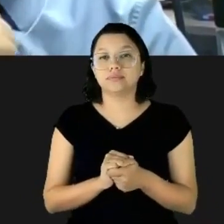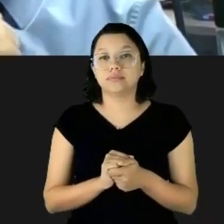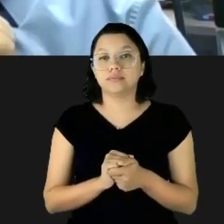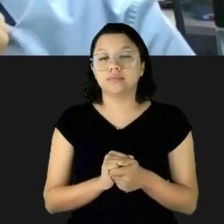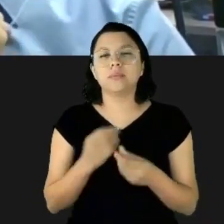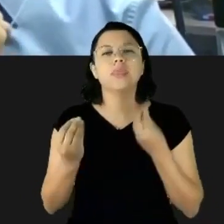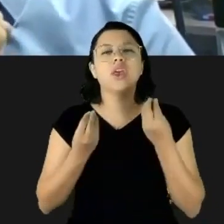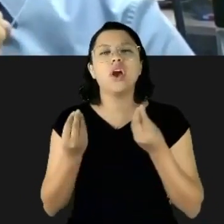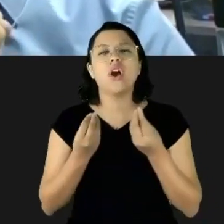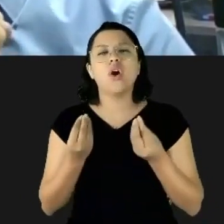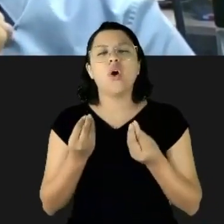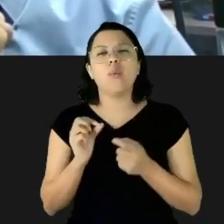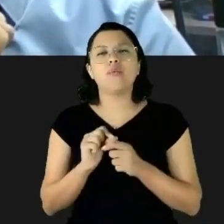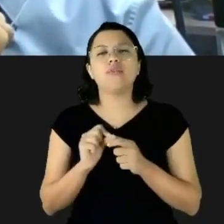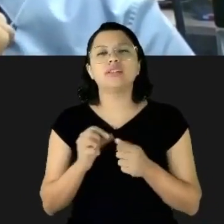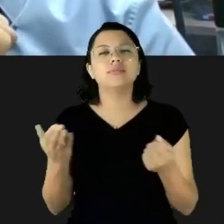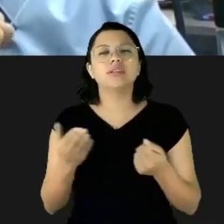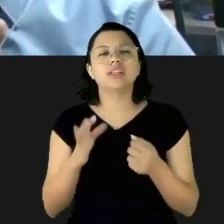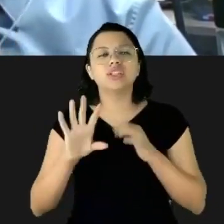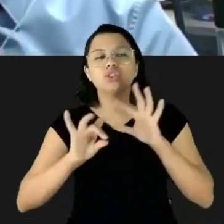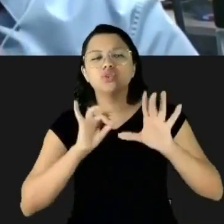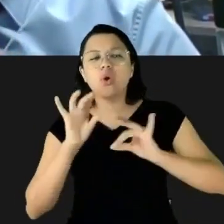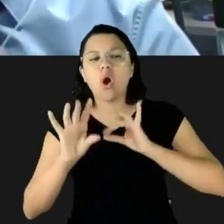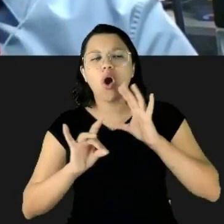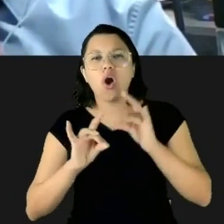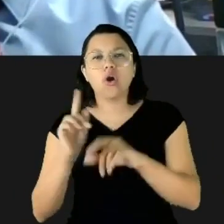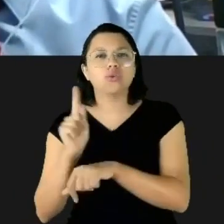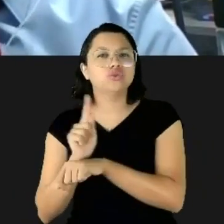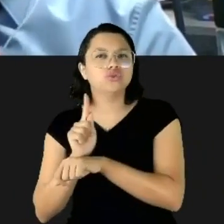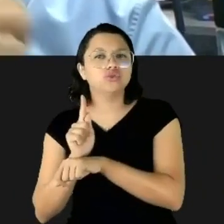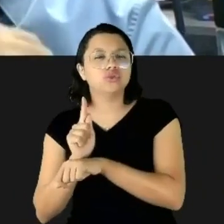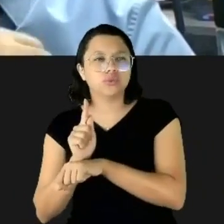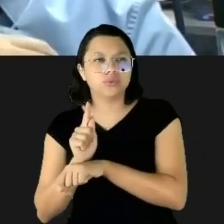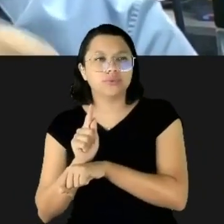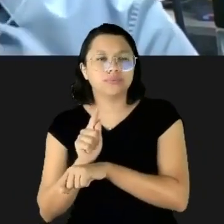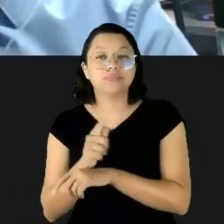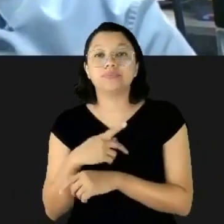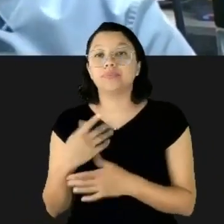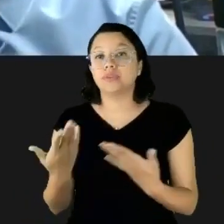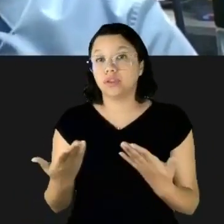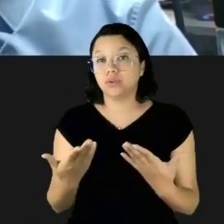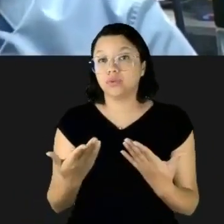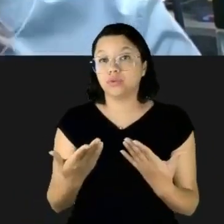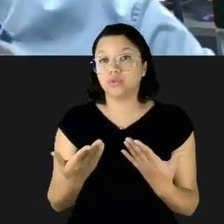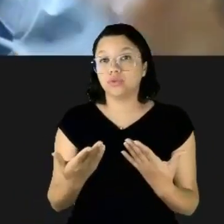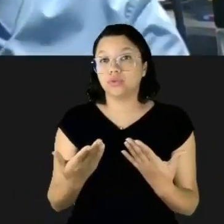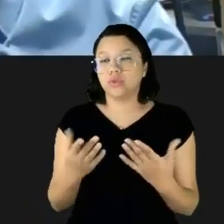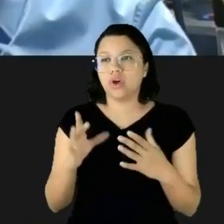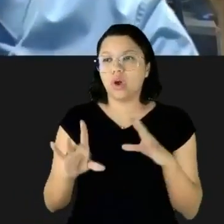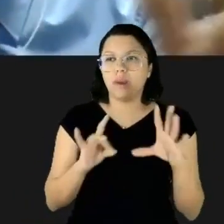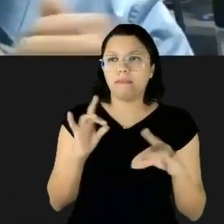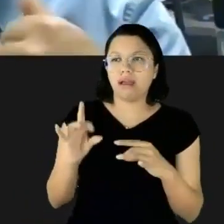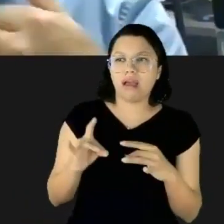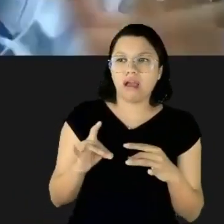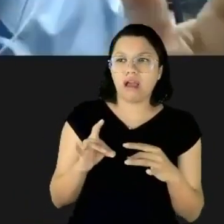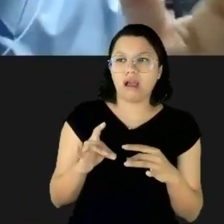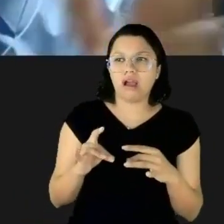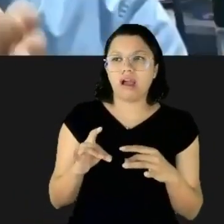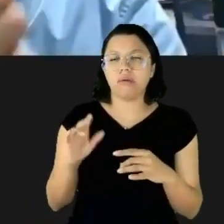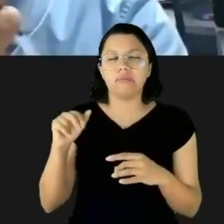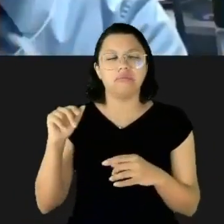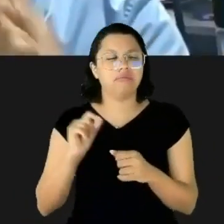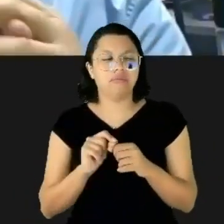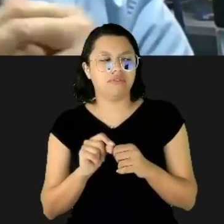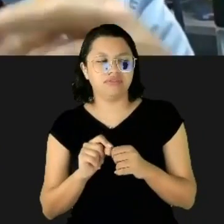como nós fazemos essa escolha para gerir a unidade? Nós delegamos, nós pegamos, nós não fazemos nada, sempre foi assim e